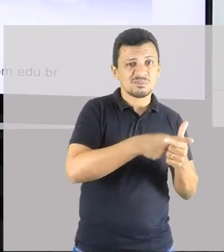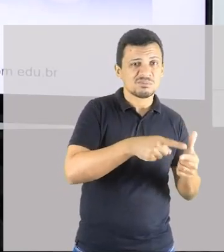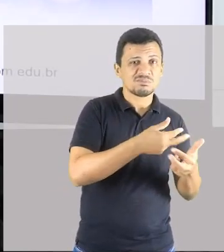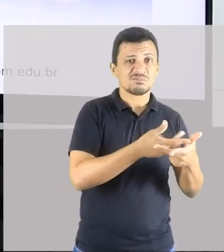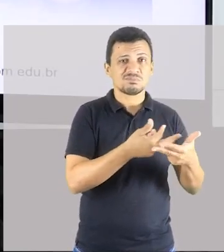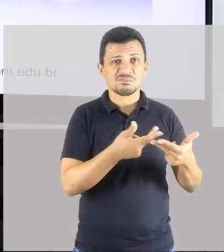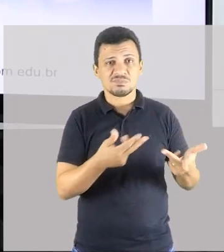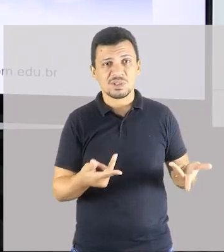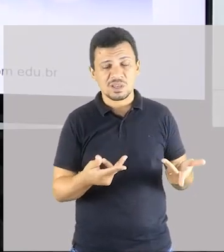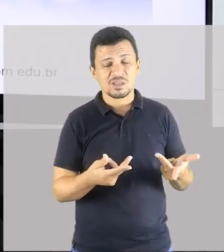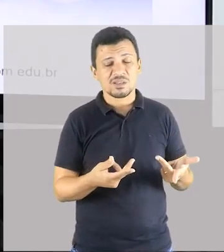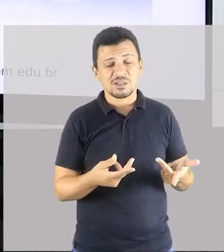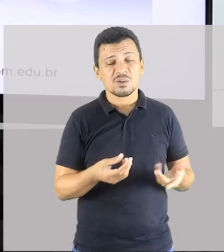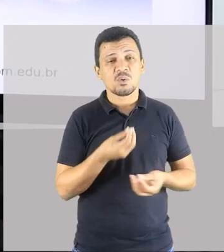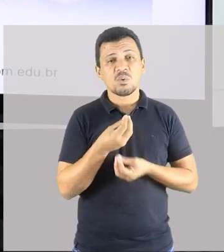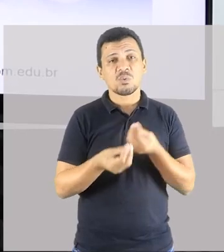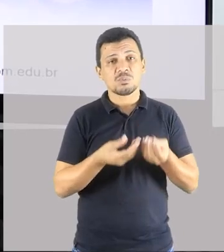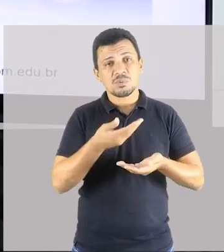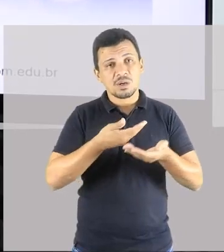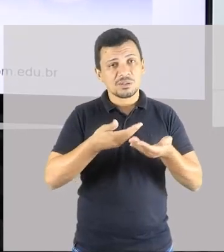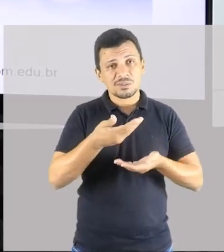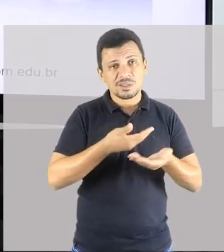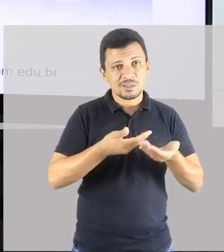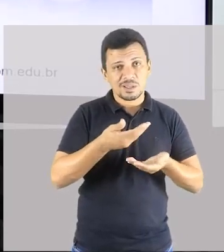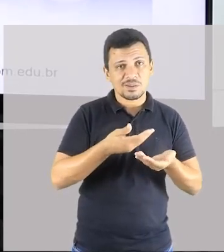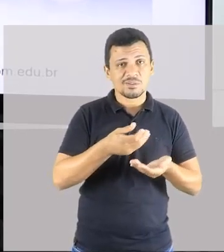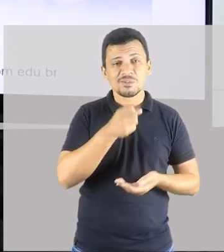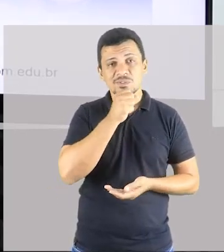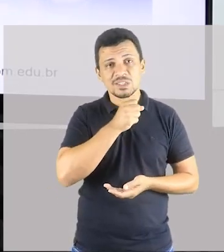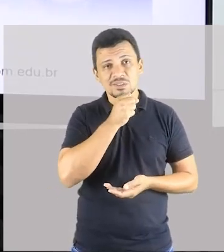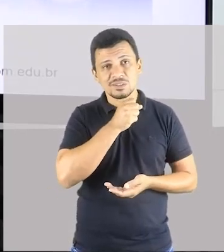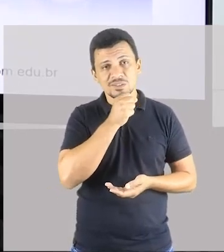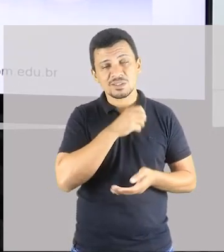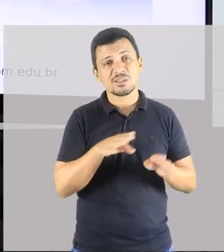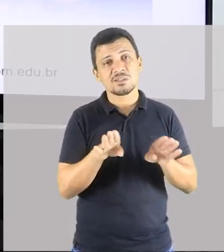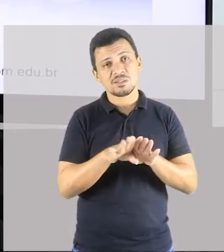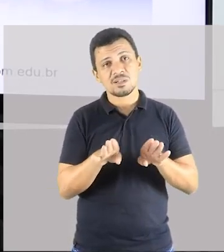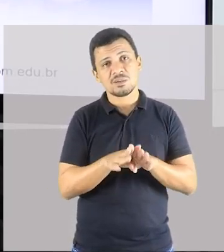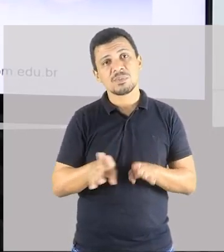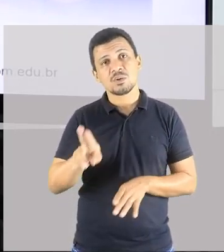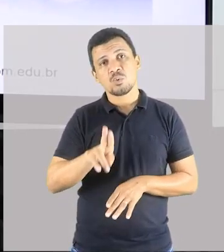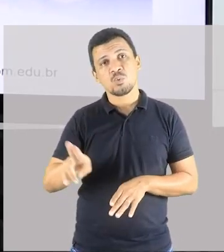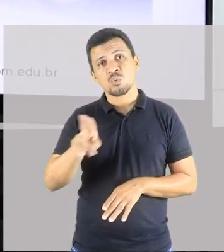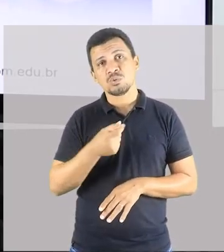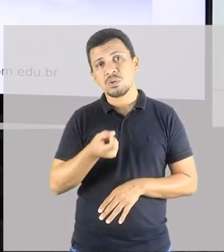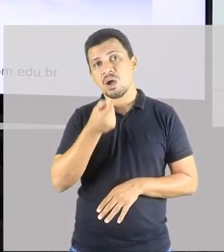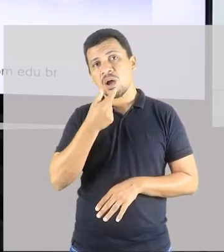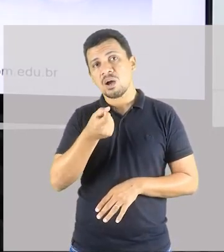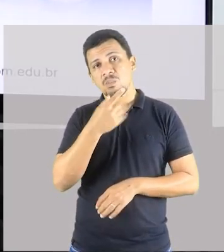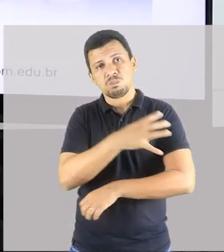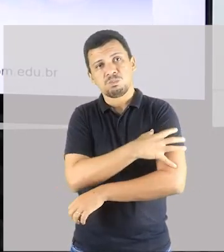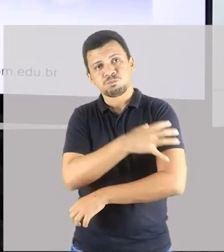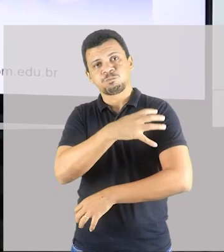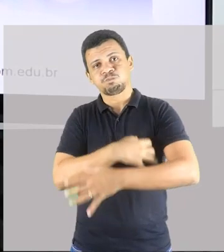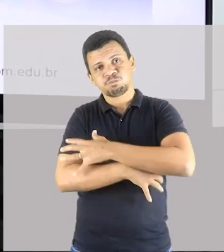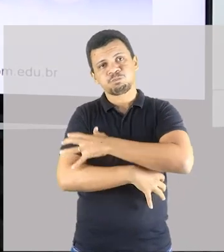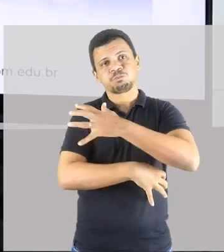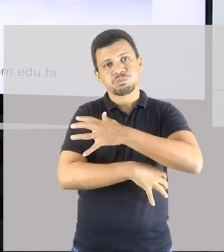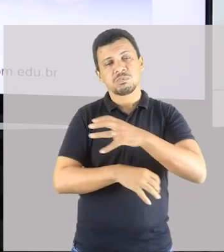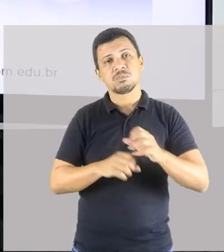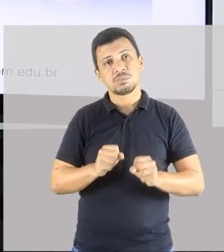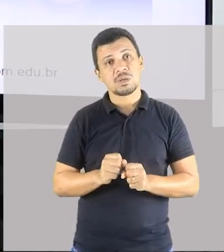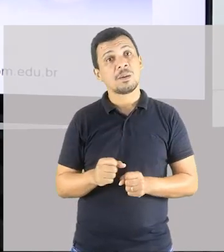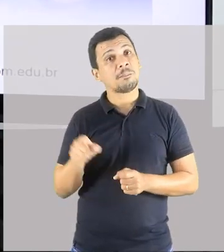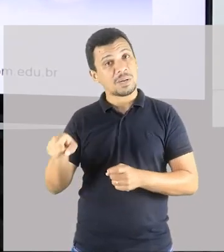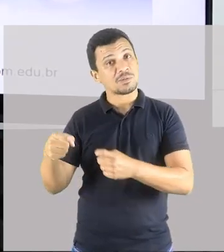isso. Então, uma forma de tratar a velhice ou andropausa podem ser também os usos de esteroides anabolizantes. Lógico